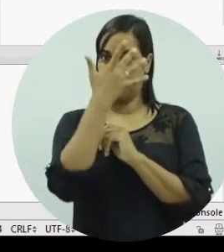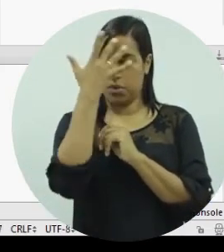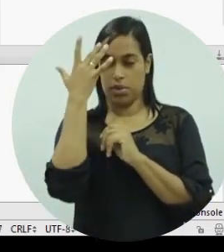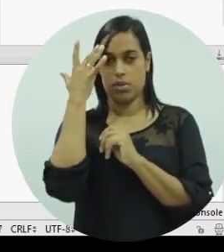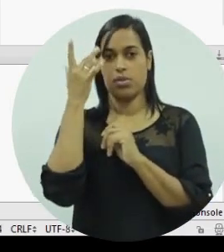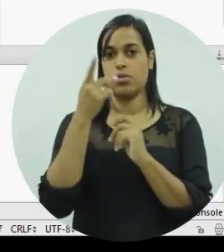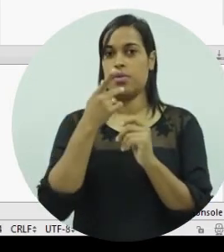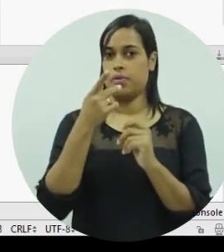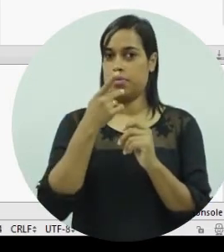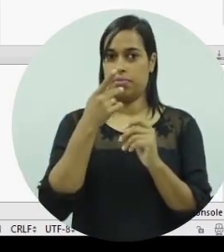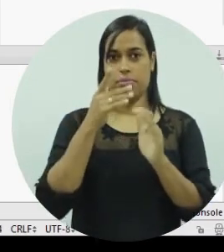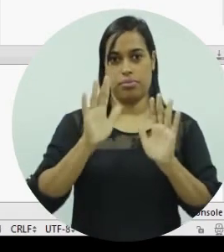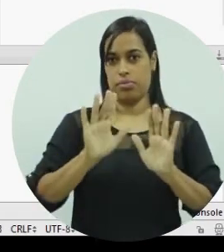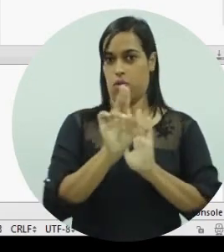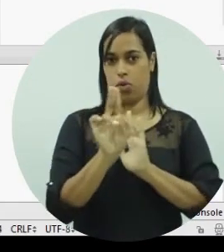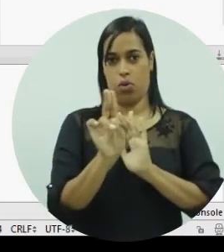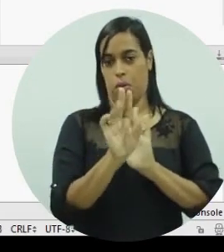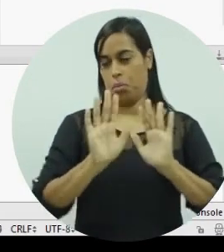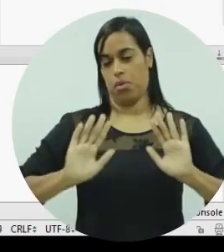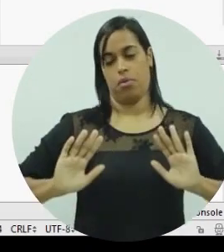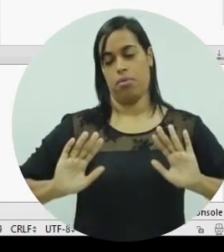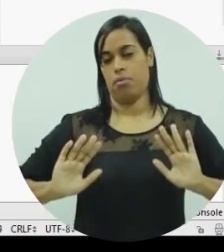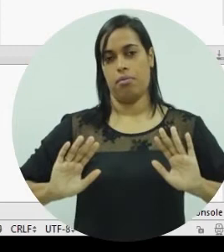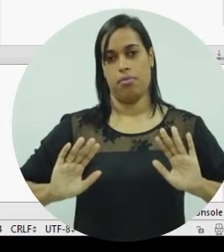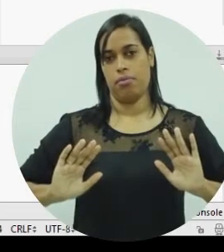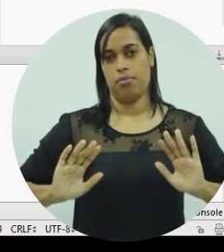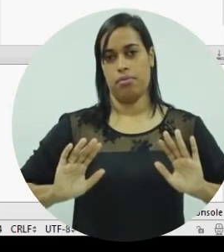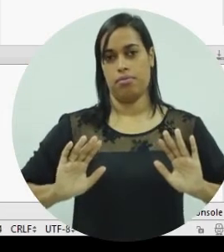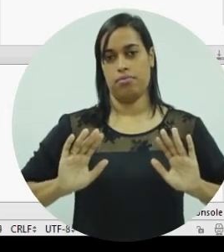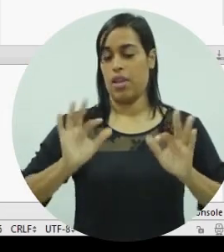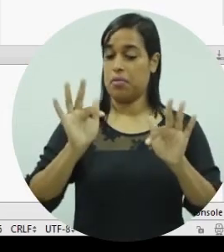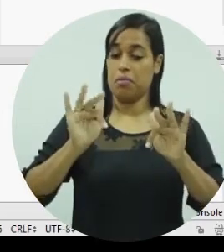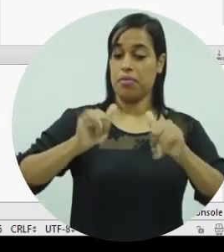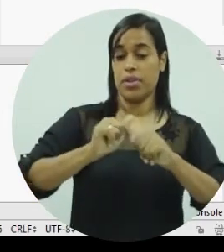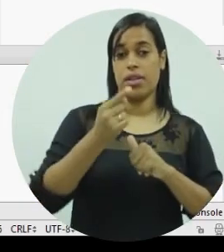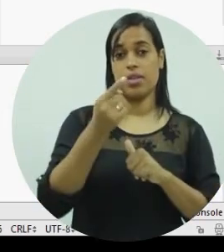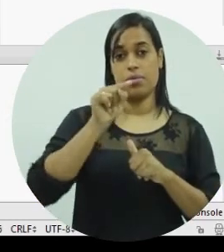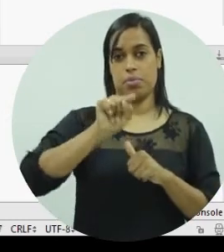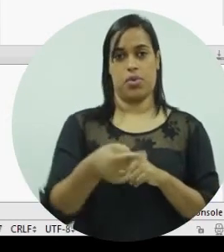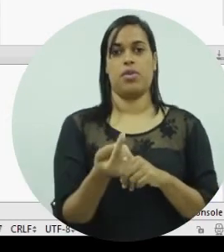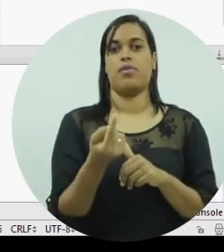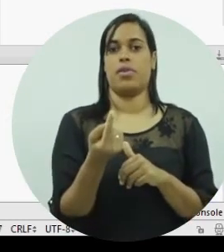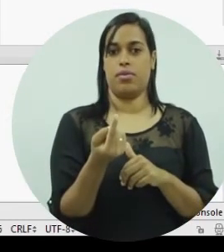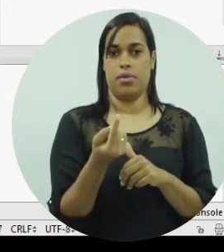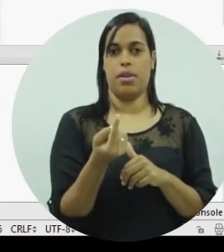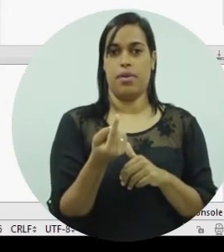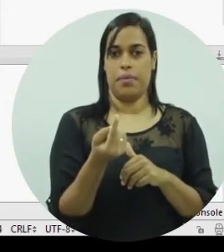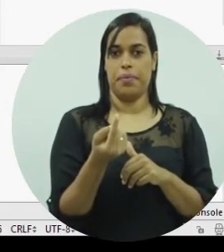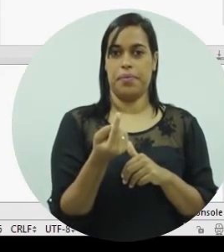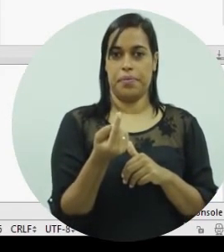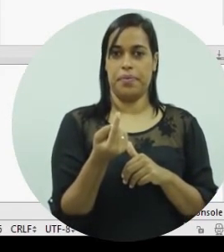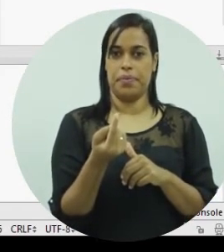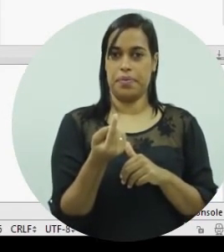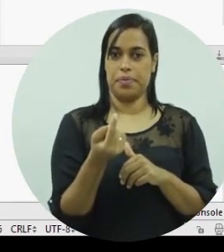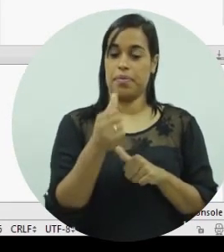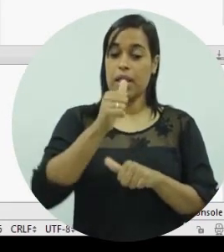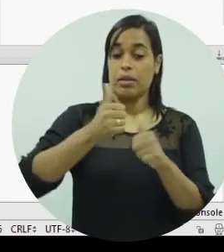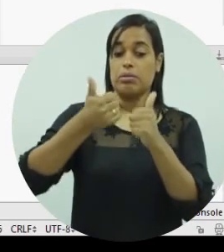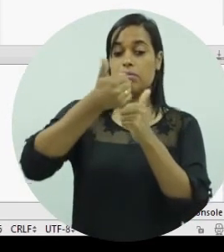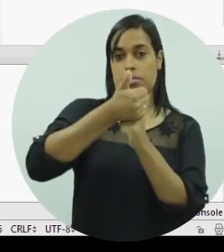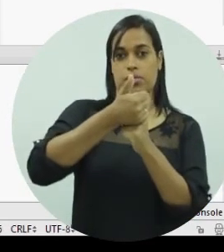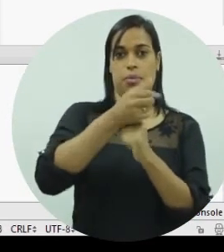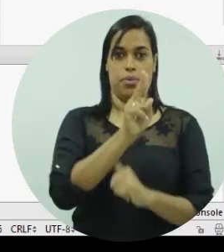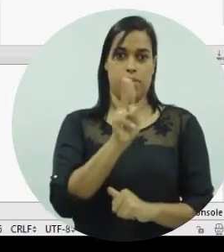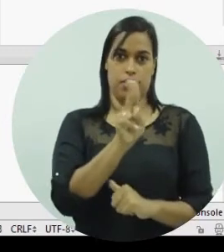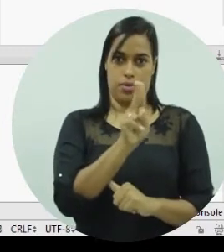de tal. Finalizo com ponto e vírgula, e aqui eu vou colocar, substituir por nome.